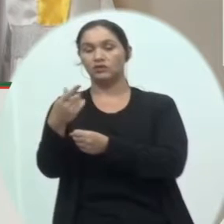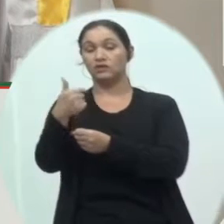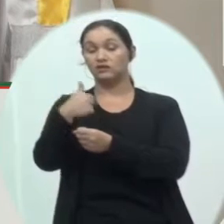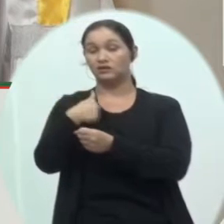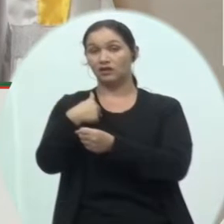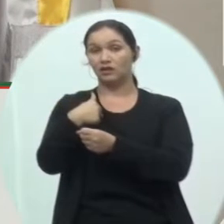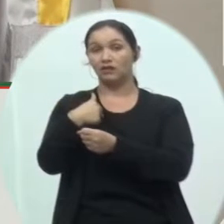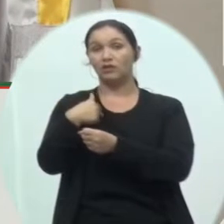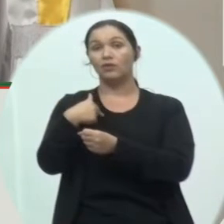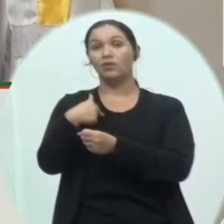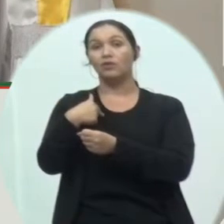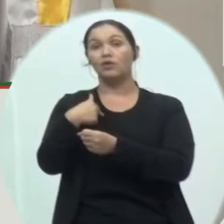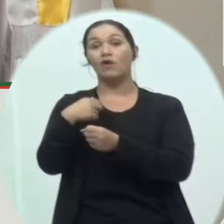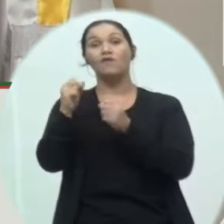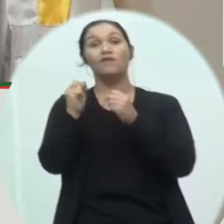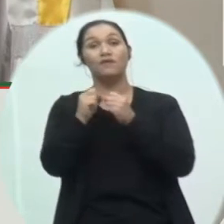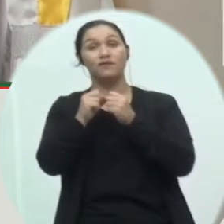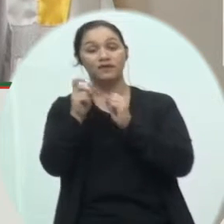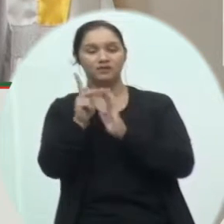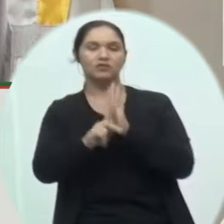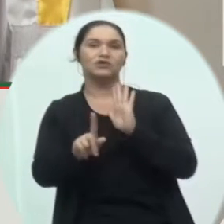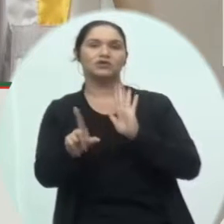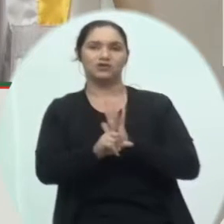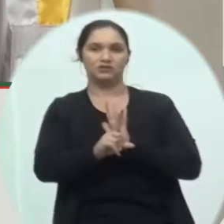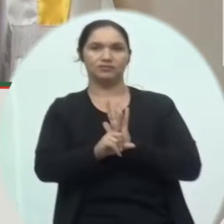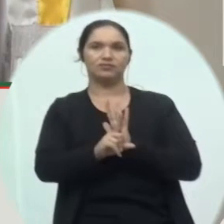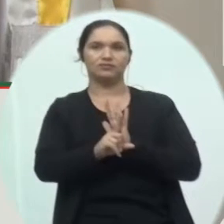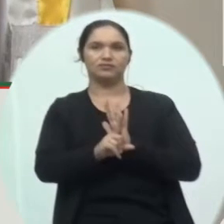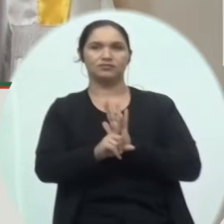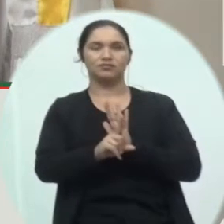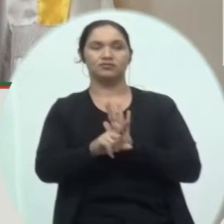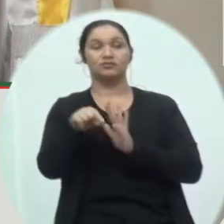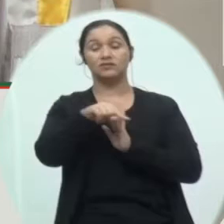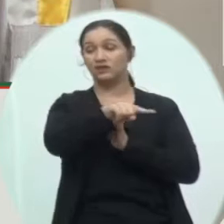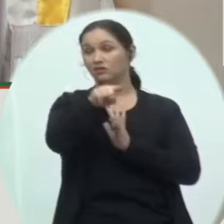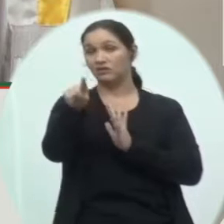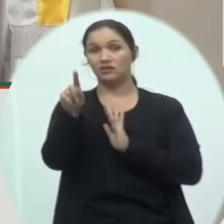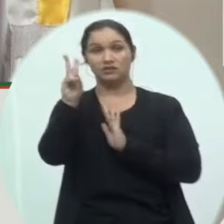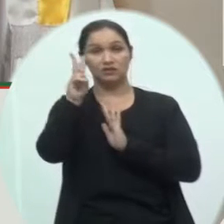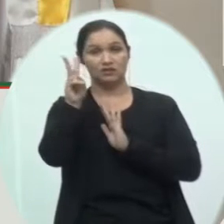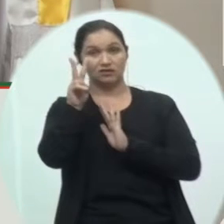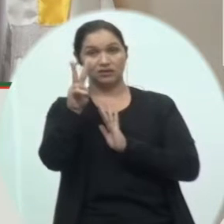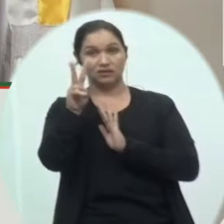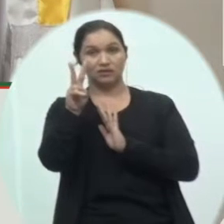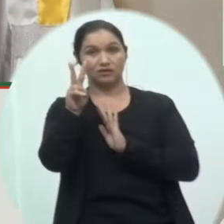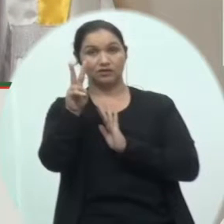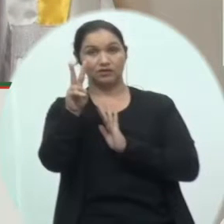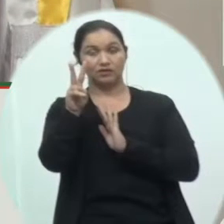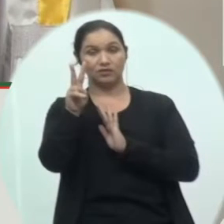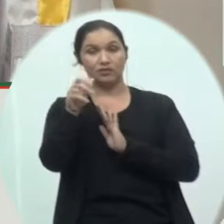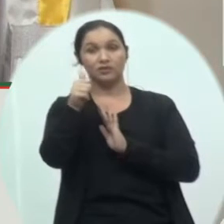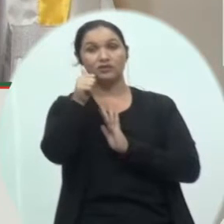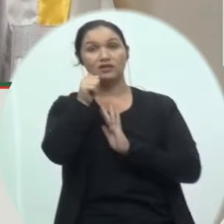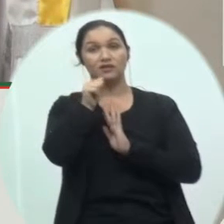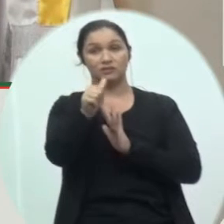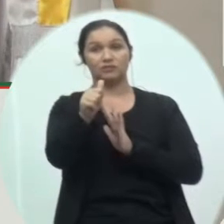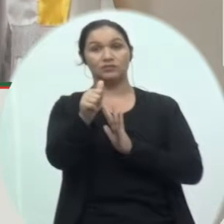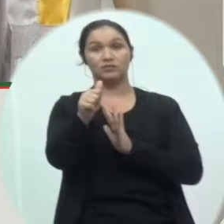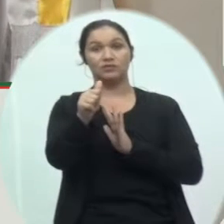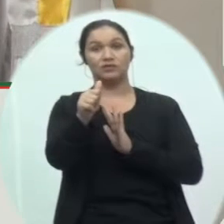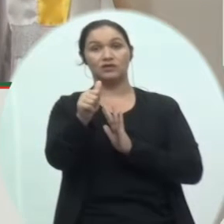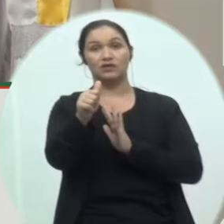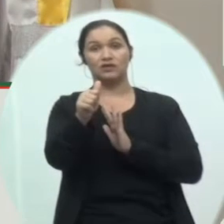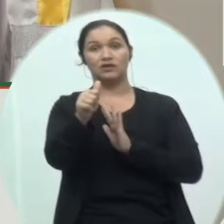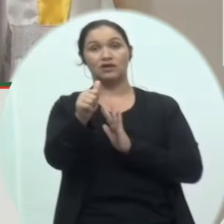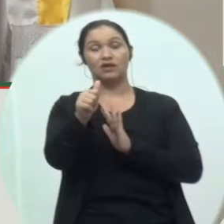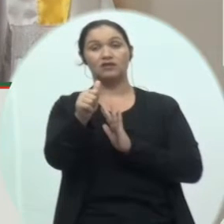vereador e fui autor desse projeto. E quem não lembra aqui das nossas escolhedeiras de carvão? De repente, algum parente de